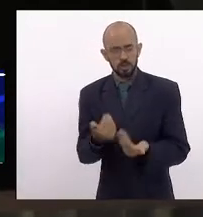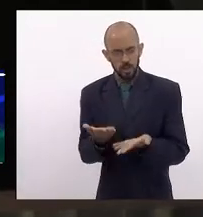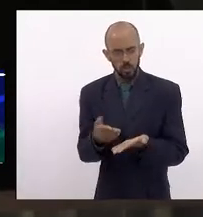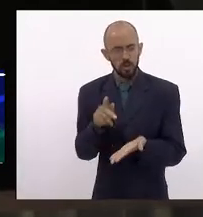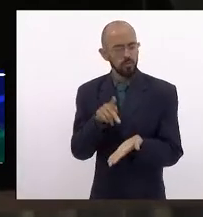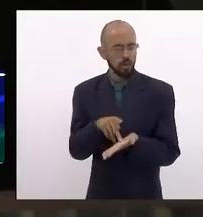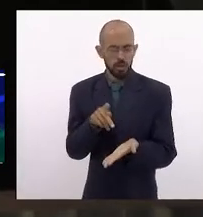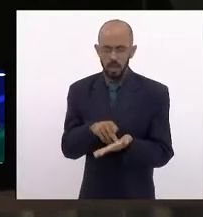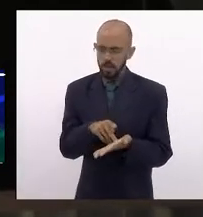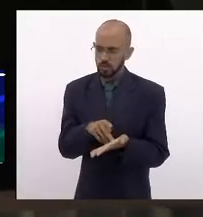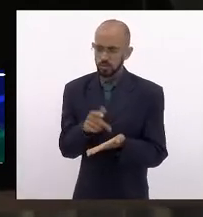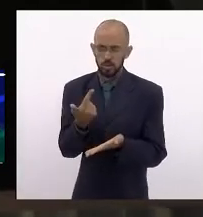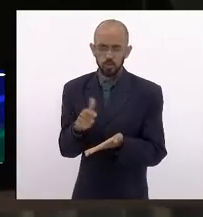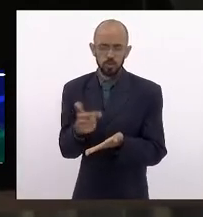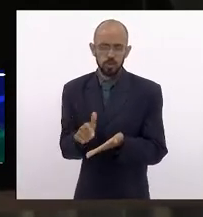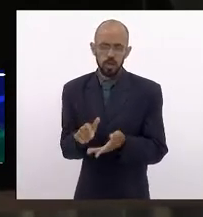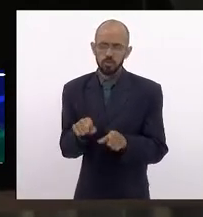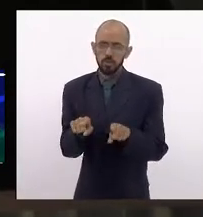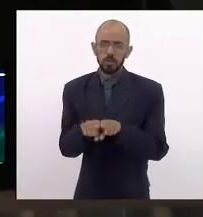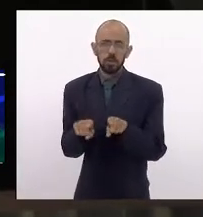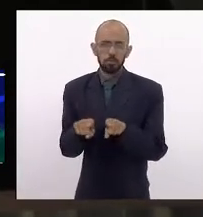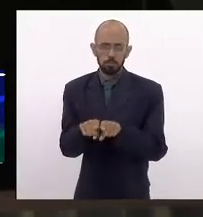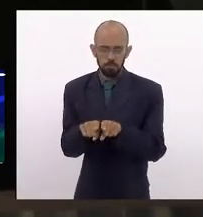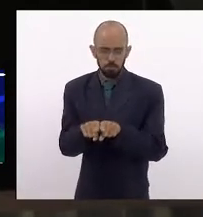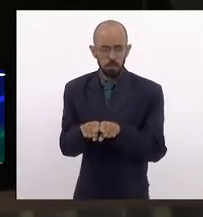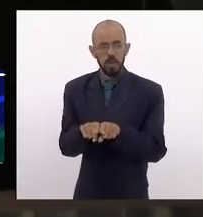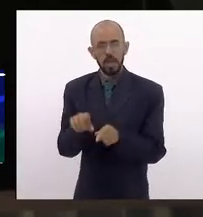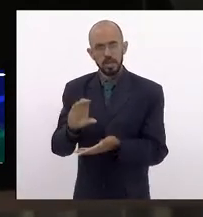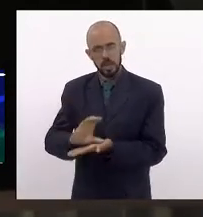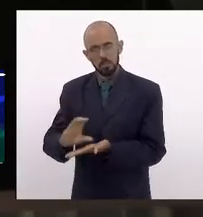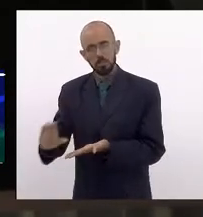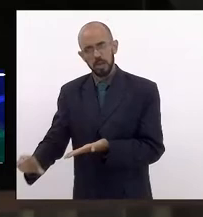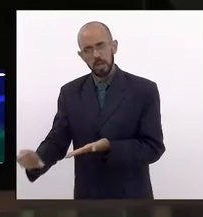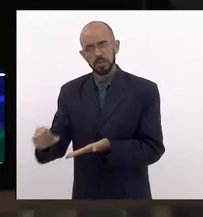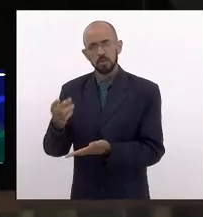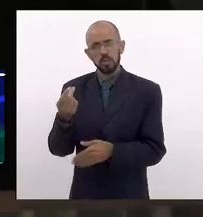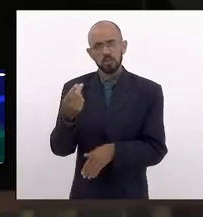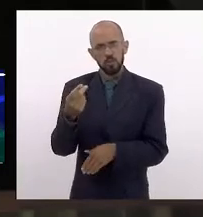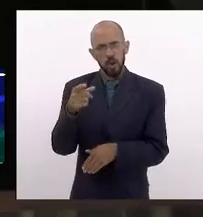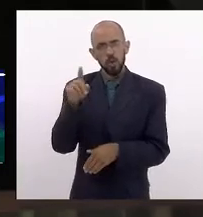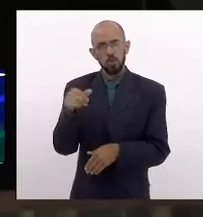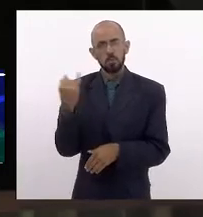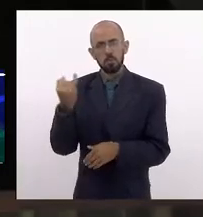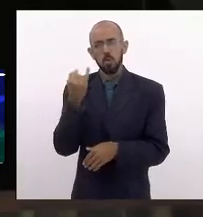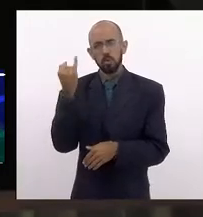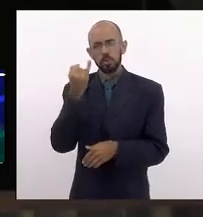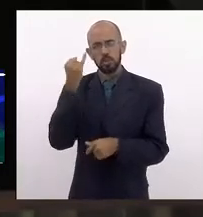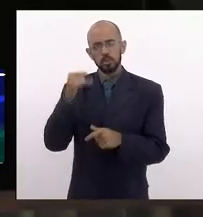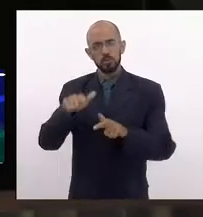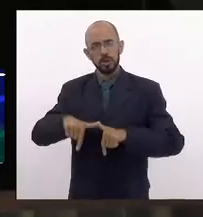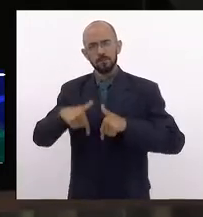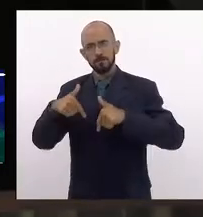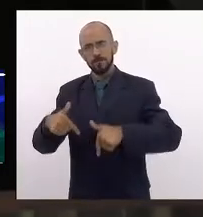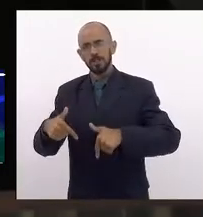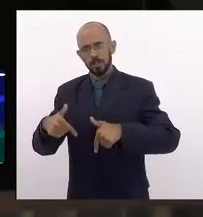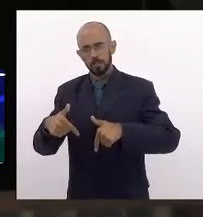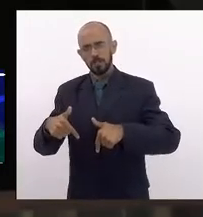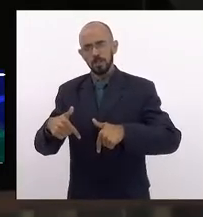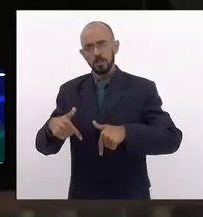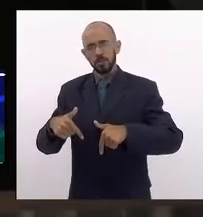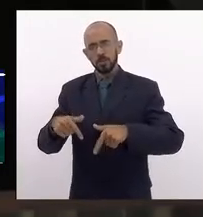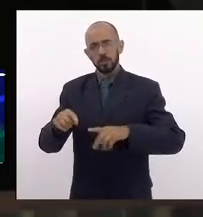verdade não houve a aplicação desse valor tão necessário para o enfrentamento da